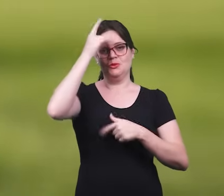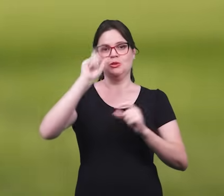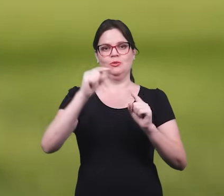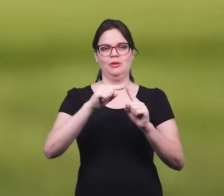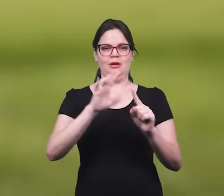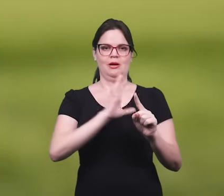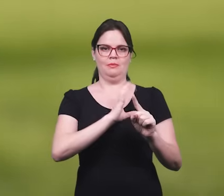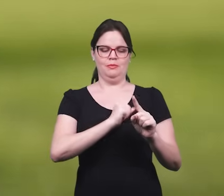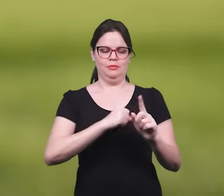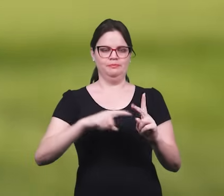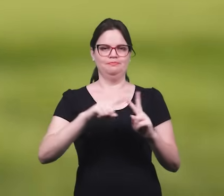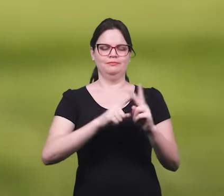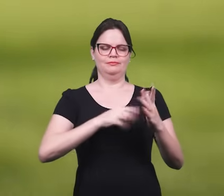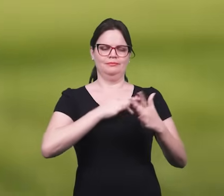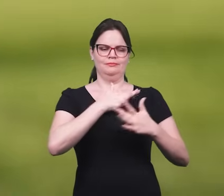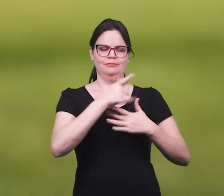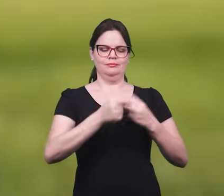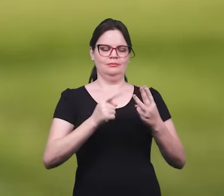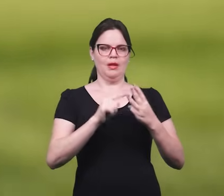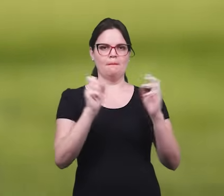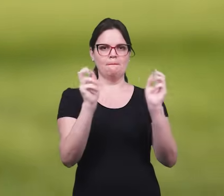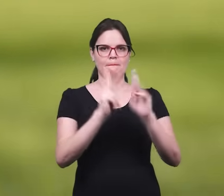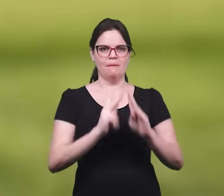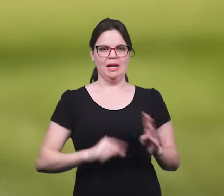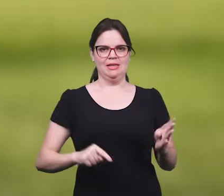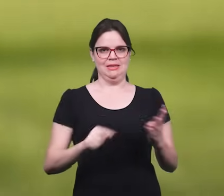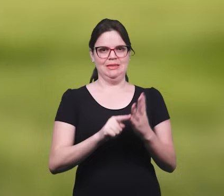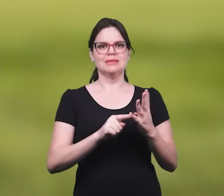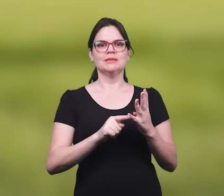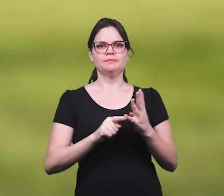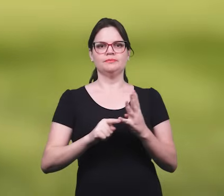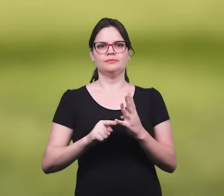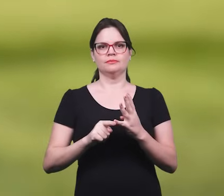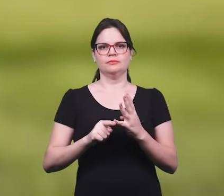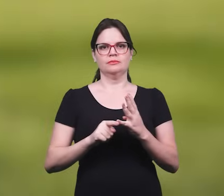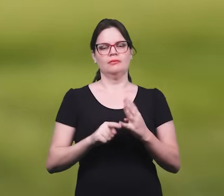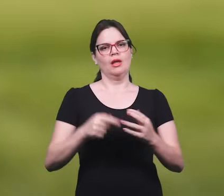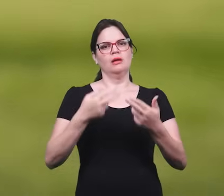amor gozo paz longanimidade benignidade